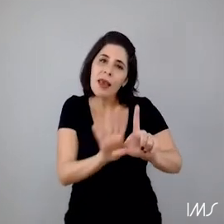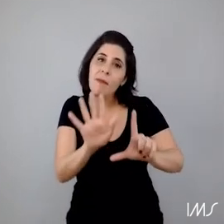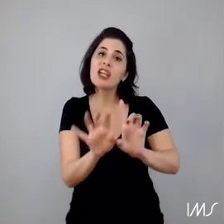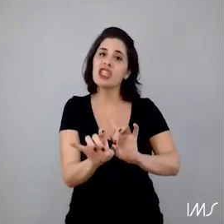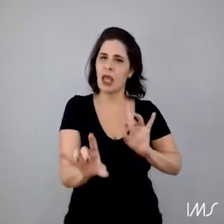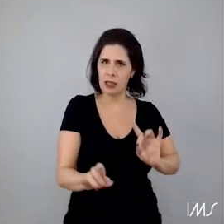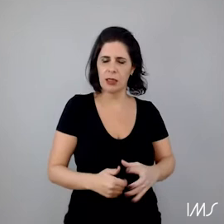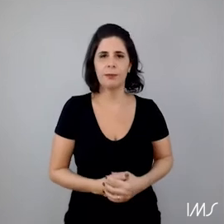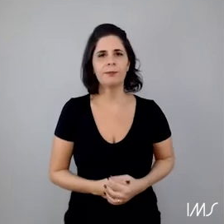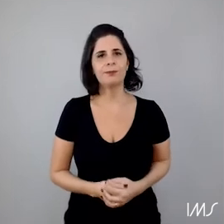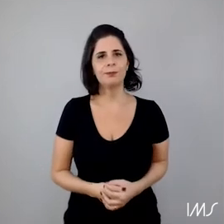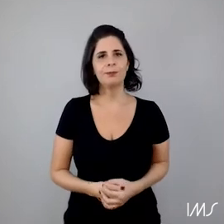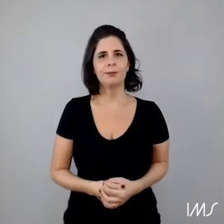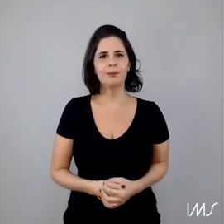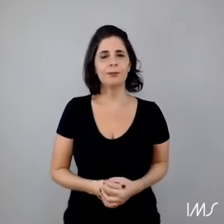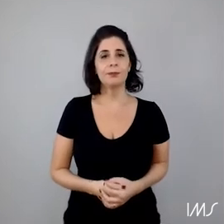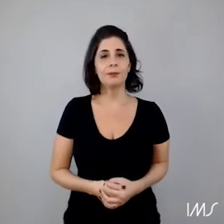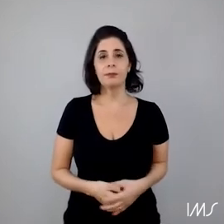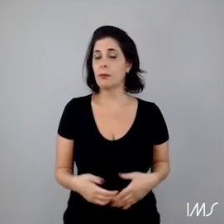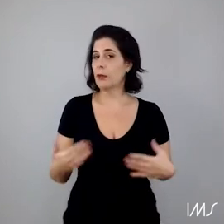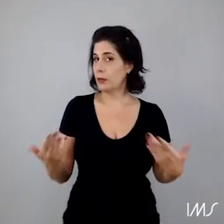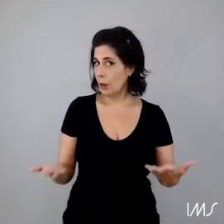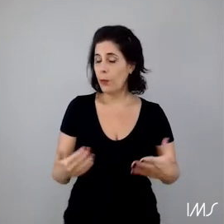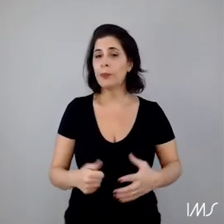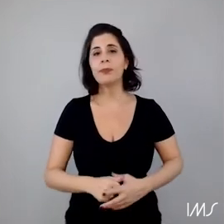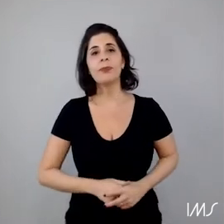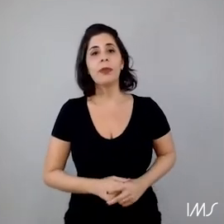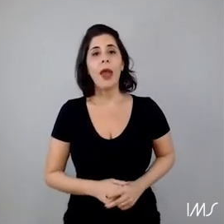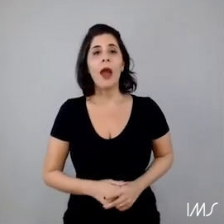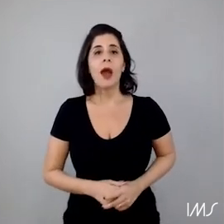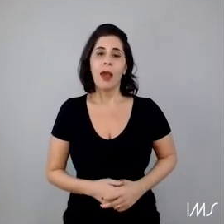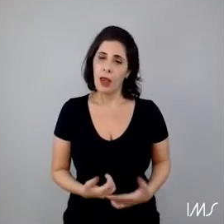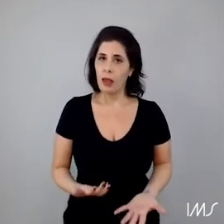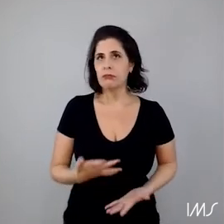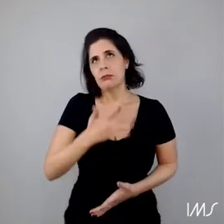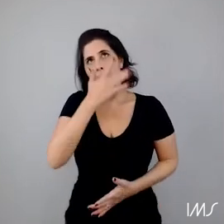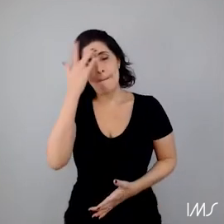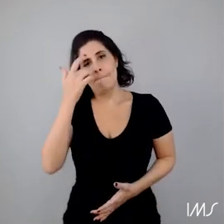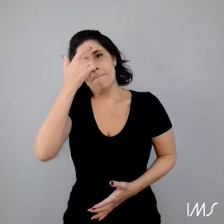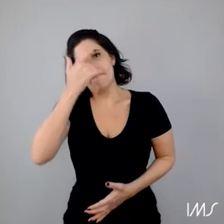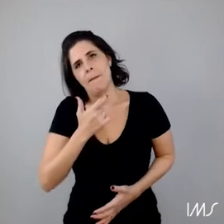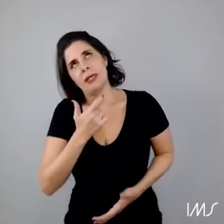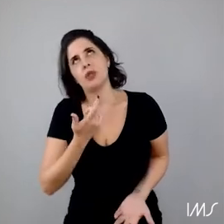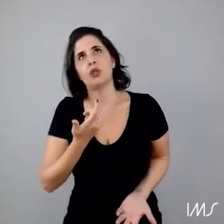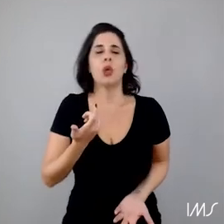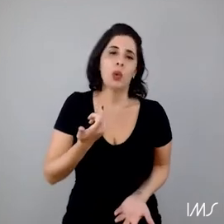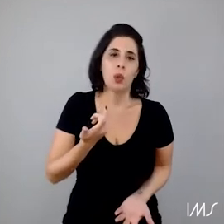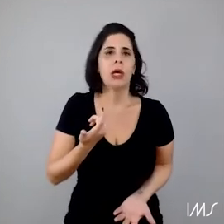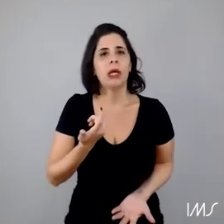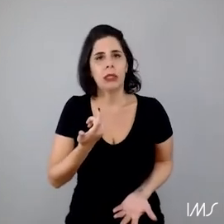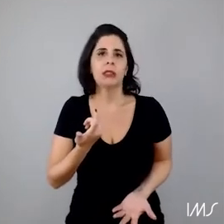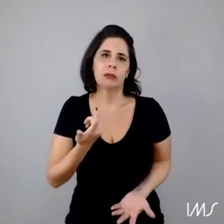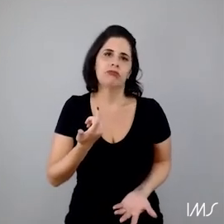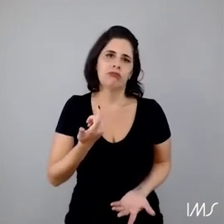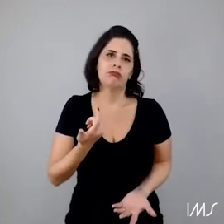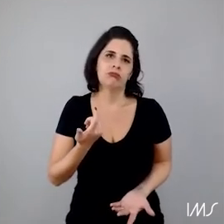uma pessoa que, obviamente, tem uma proximidade com Flusser no sentido da sua própria